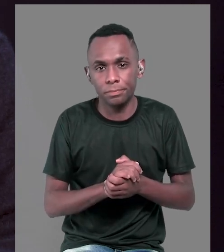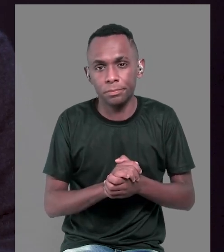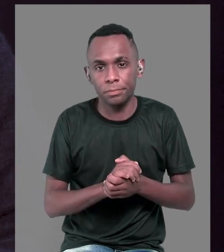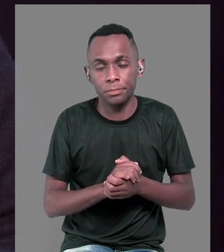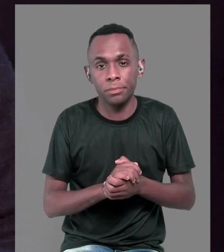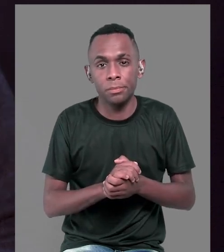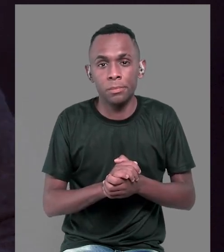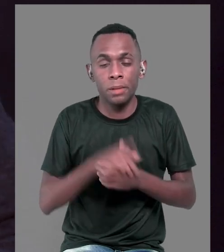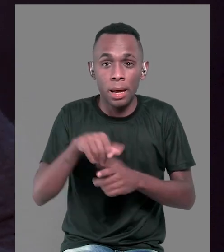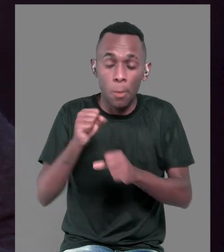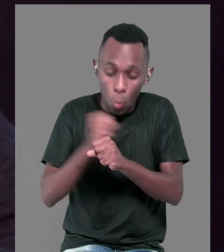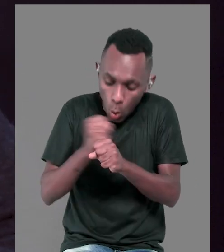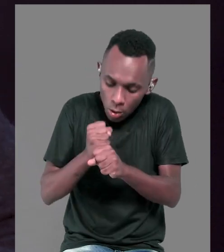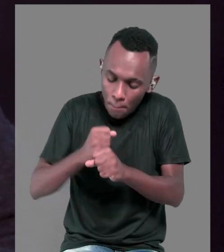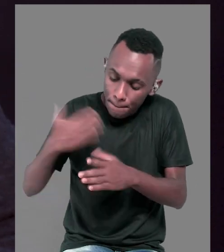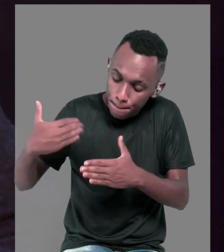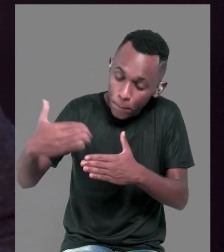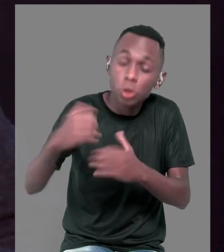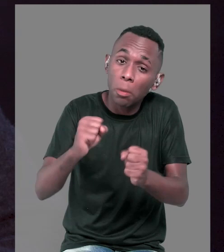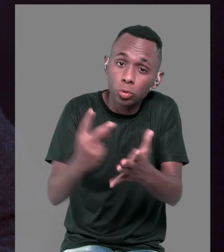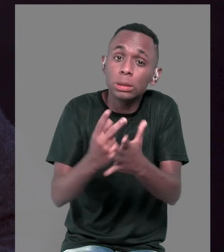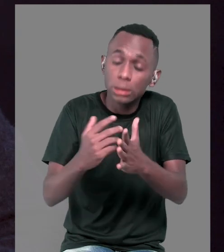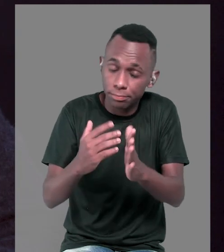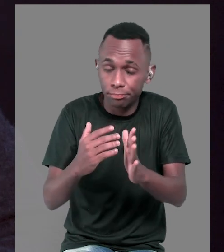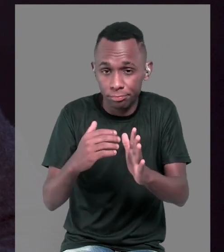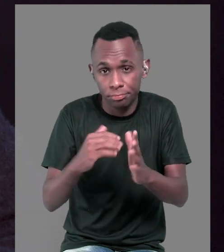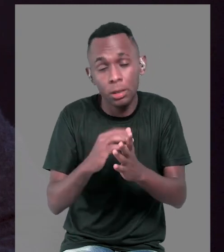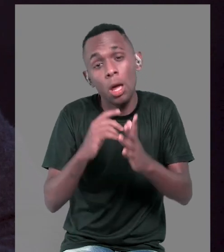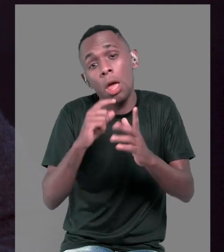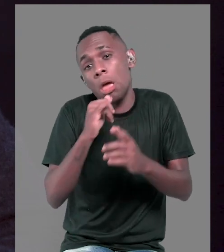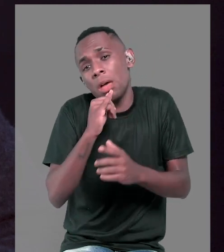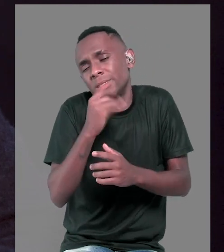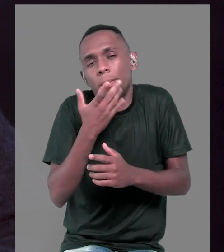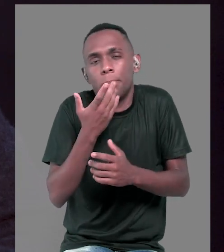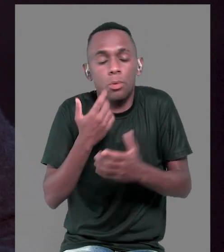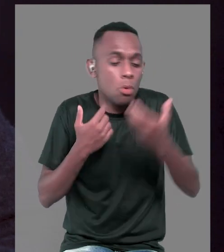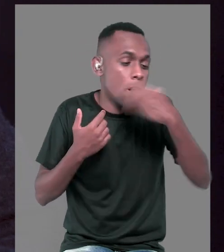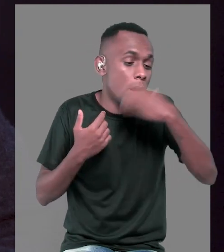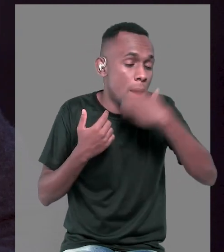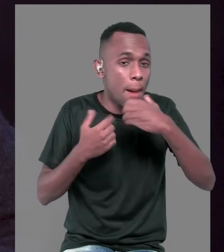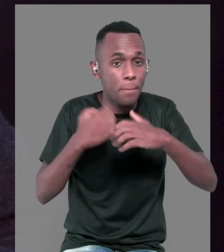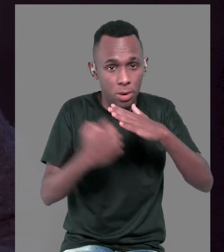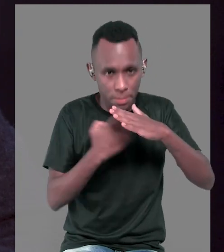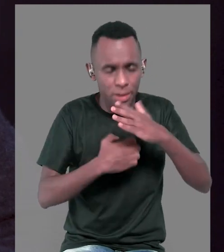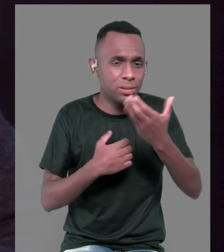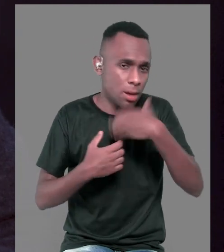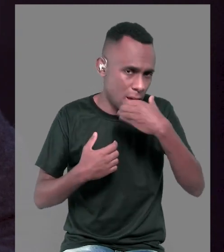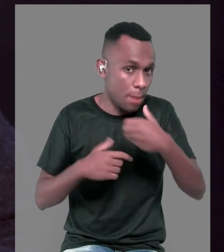aí. Veja uma coisa, uma Apple da vida tem o seu valor de